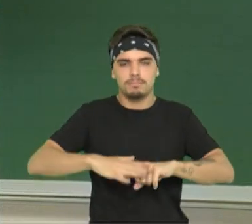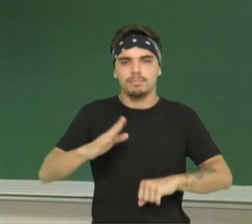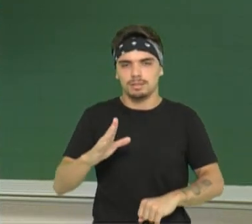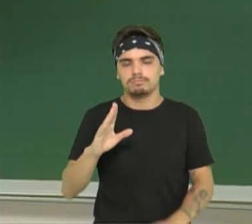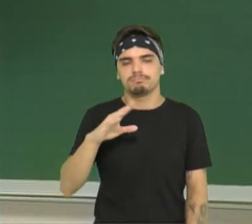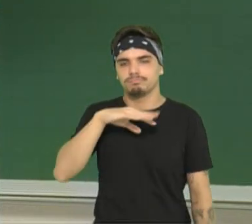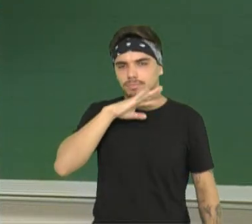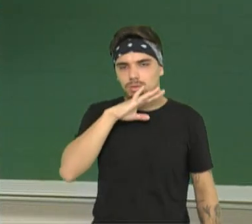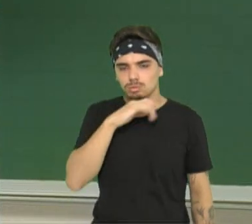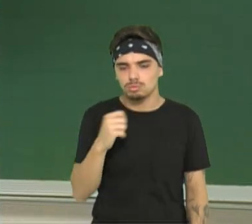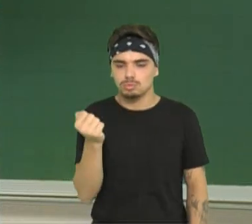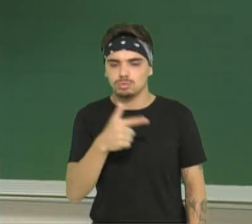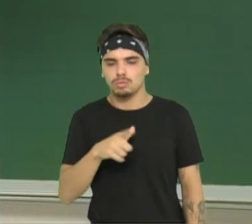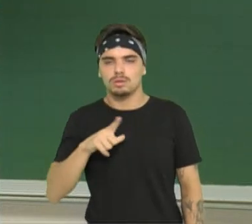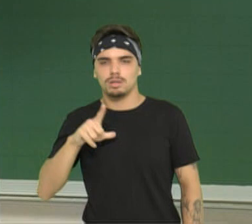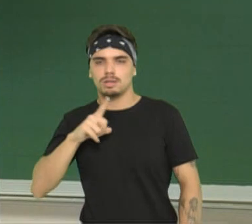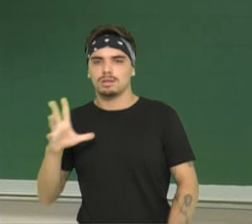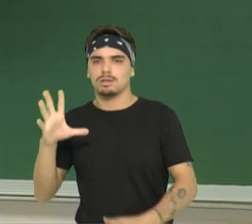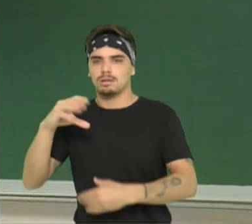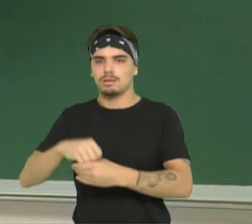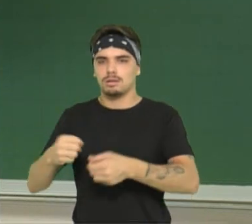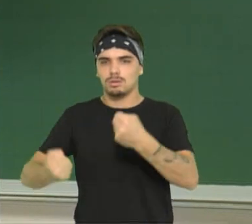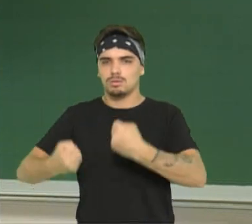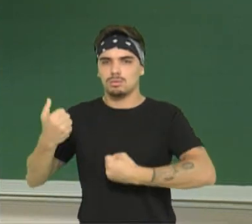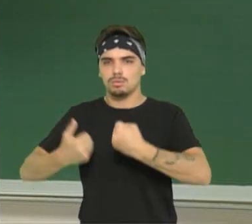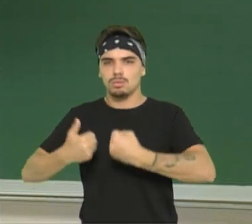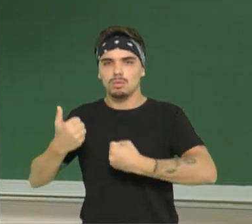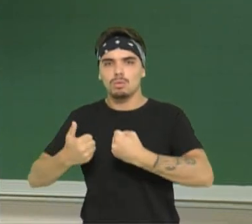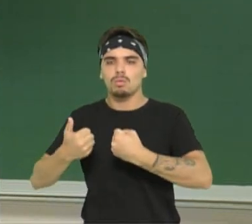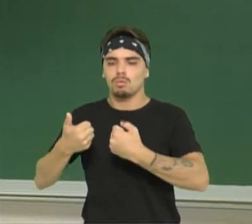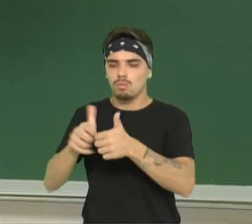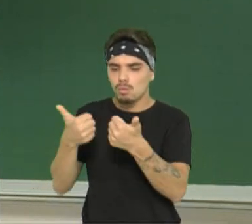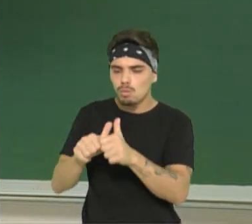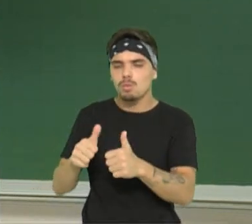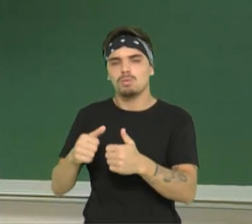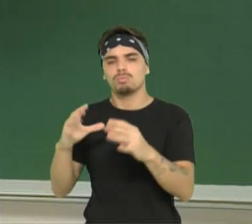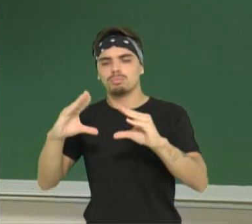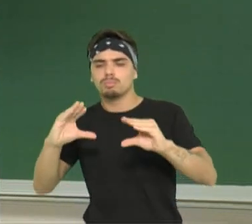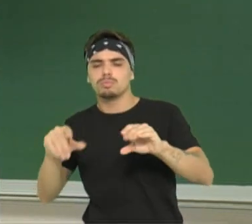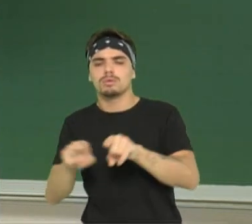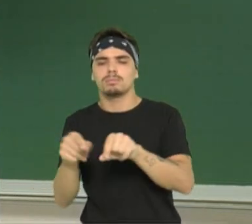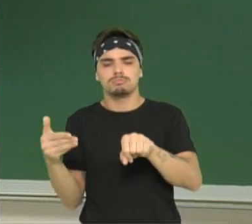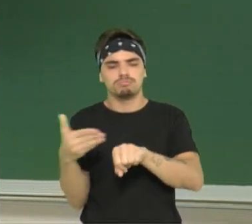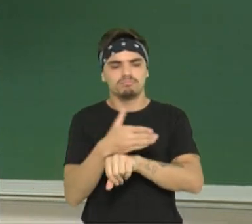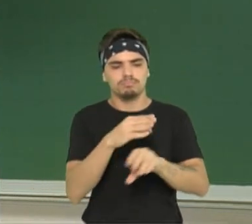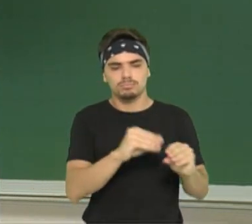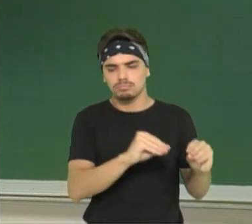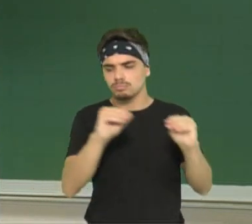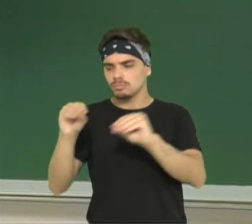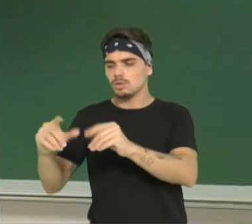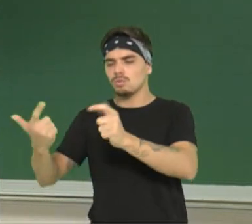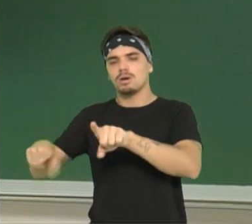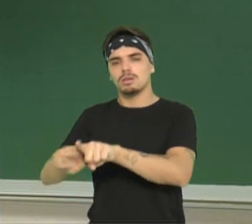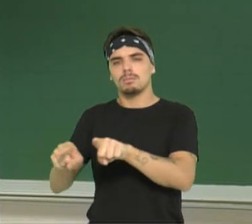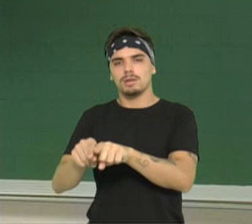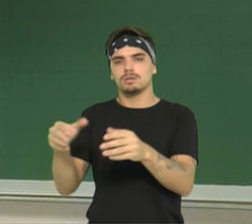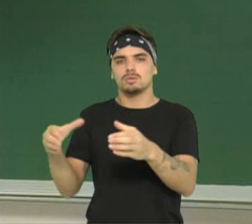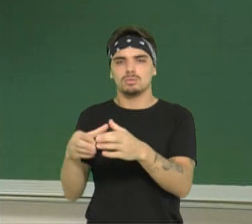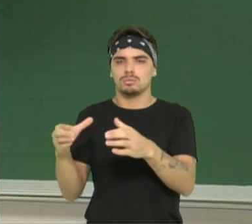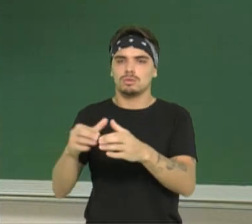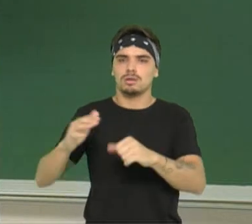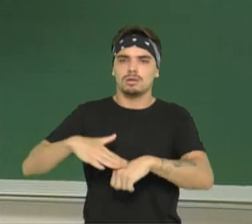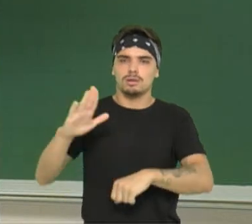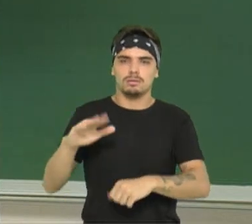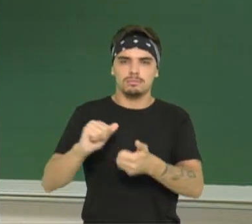pior do que estar dentro de um ônibus confortável, saindo de um lugar para o outro, se o transporte coletivo fosse